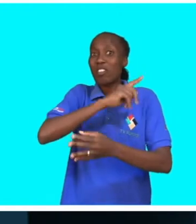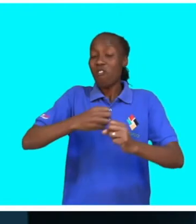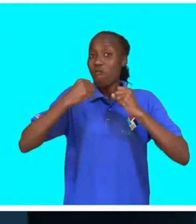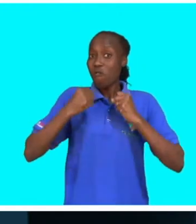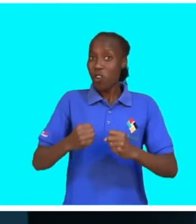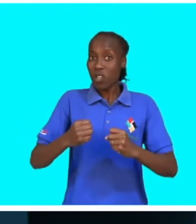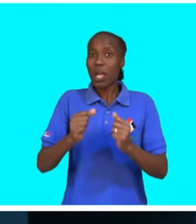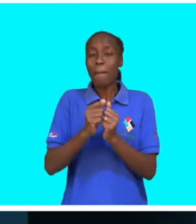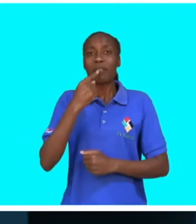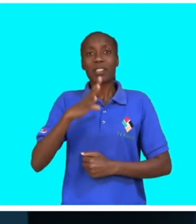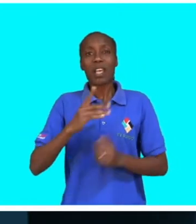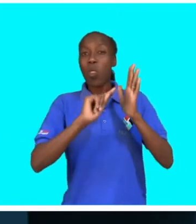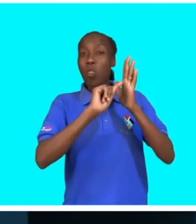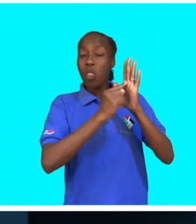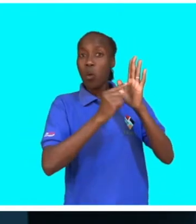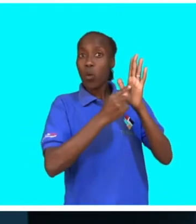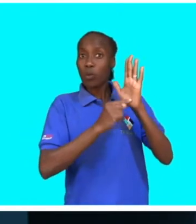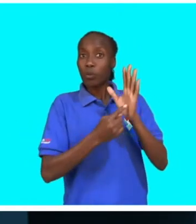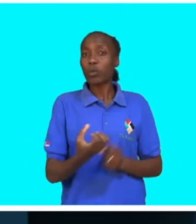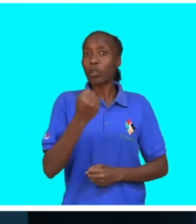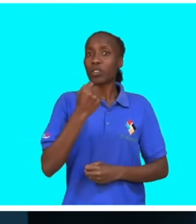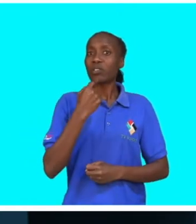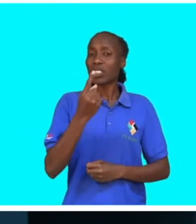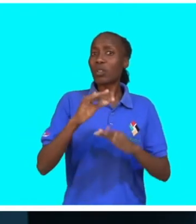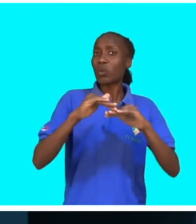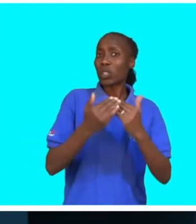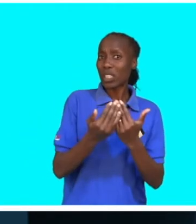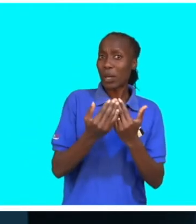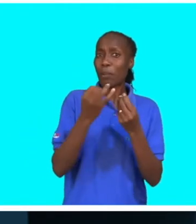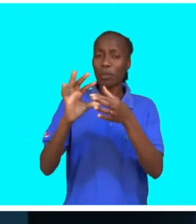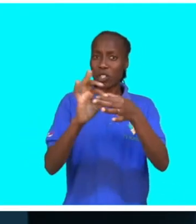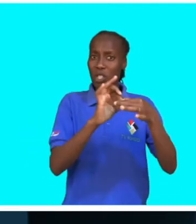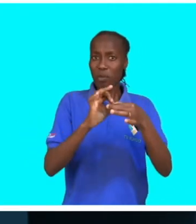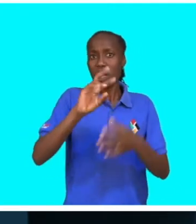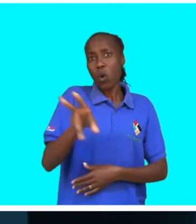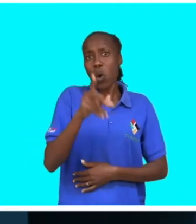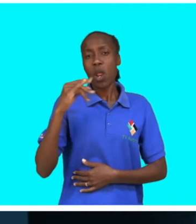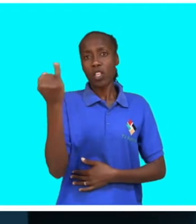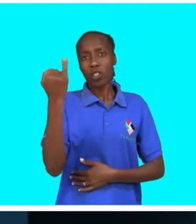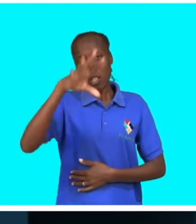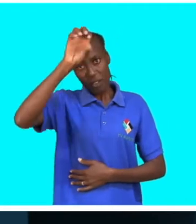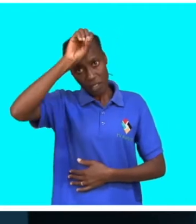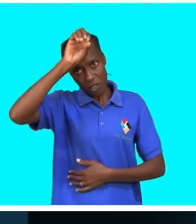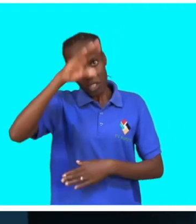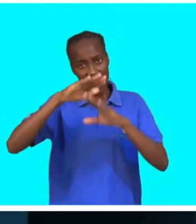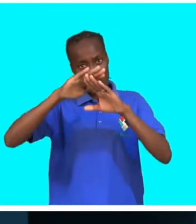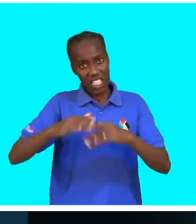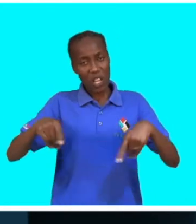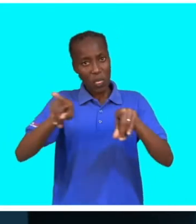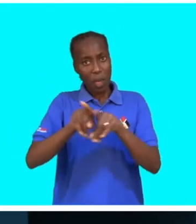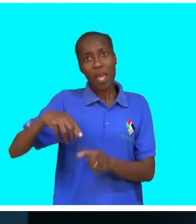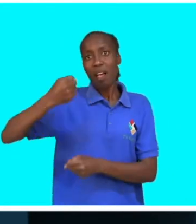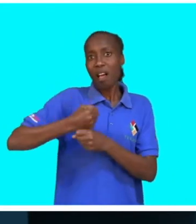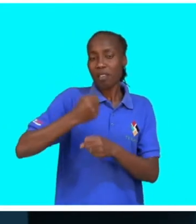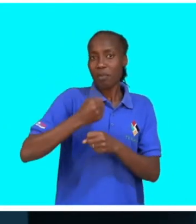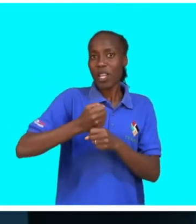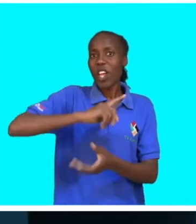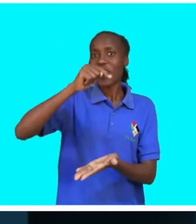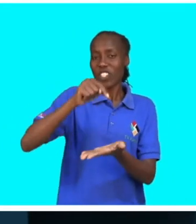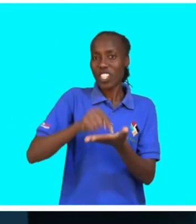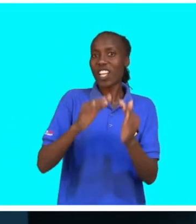força e principalmente nesta componente de pudermos um dia colaborar com outras instituições sul-africanas que estejam a trabalhar